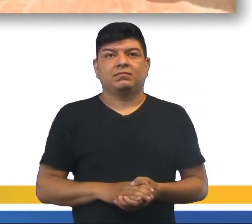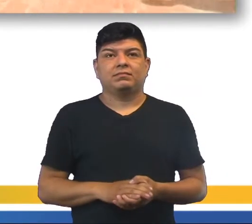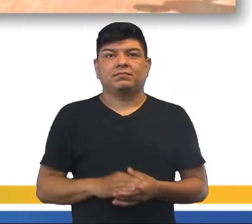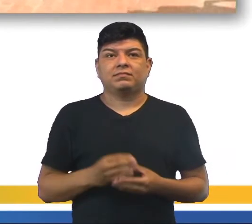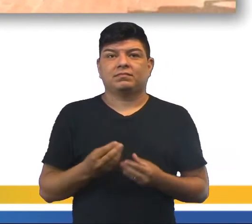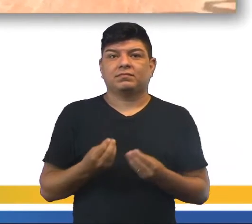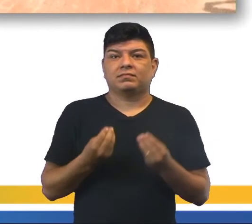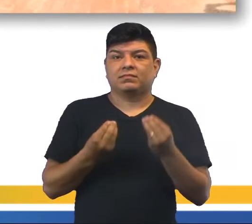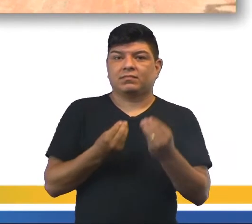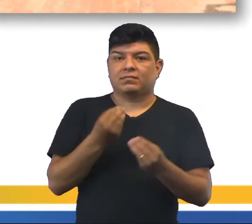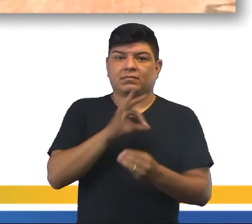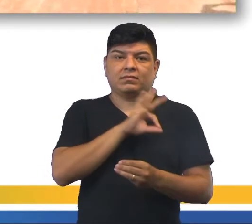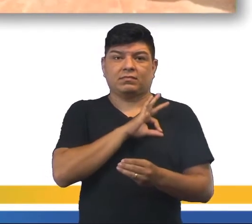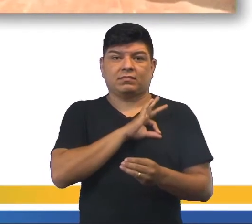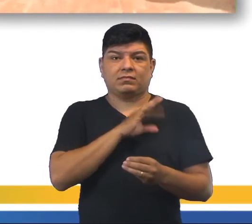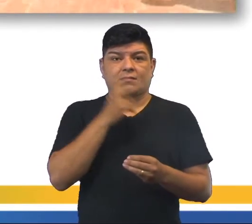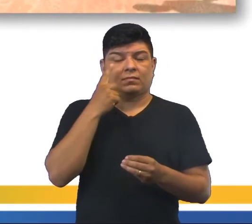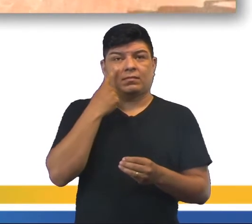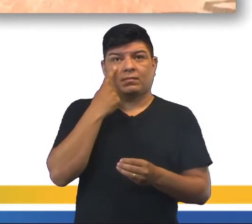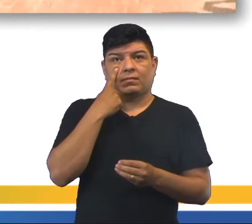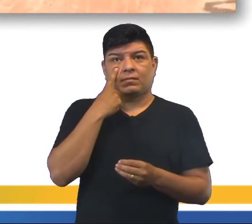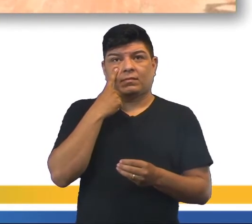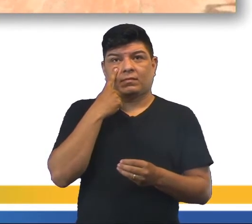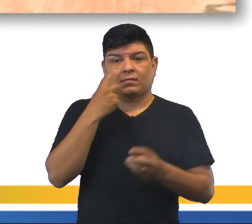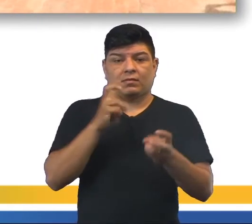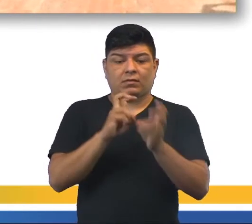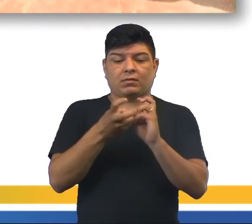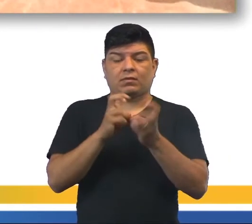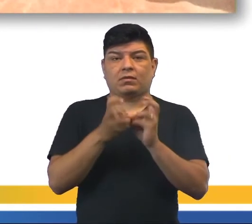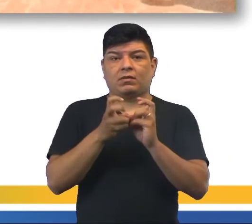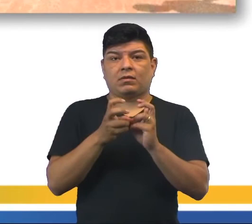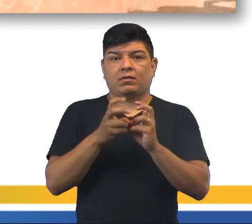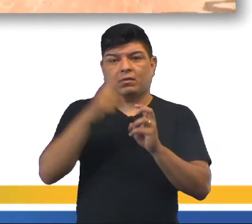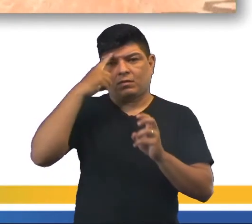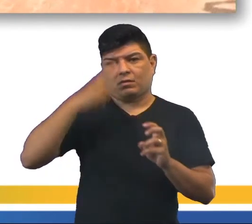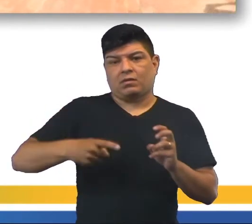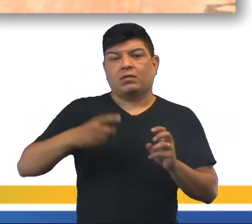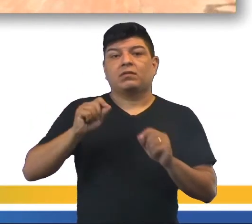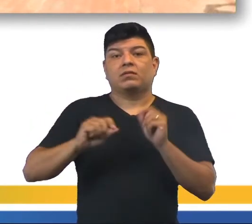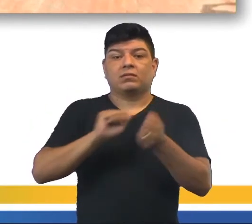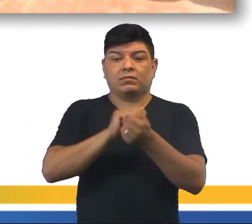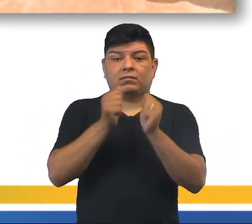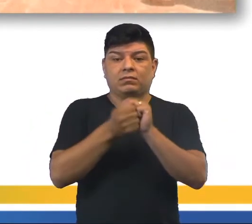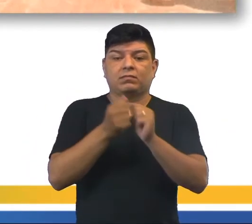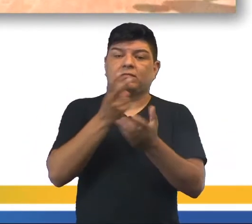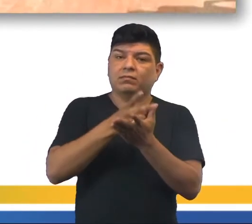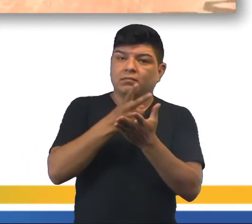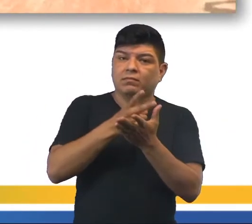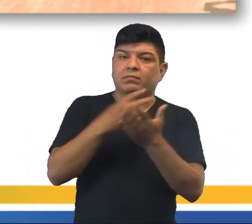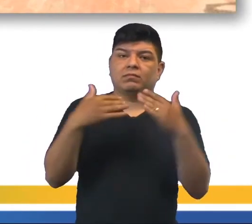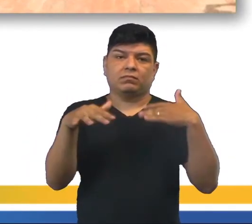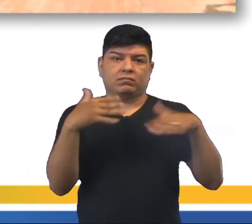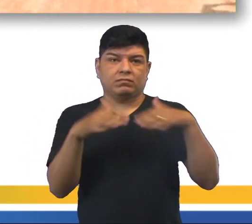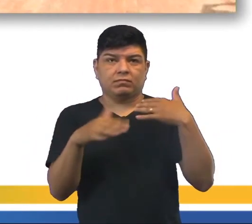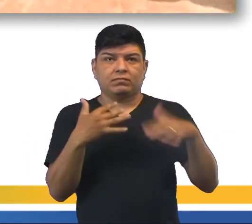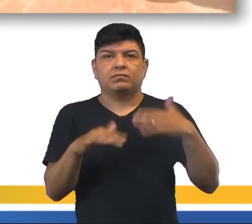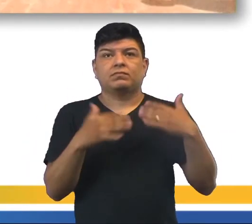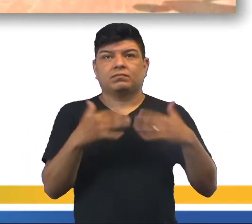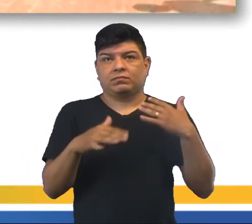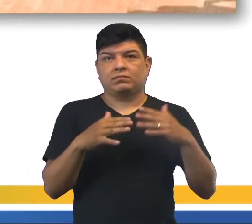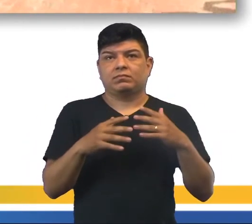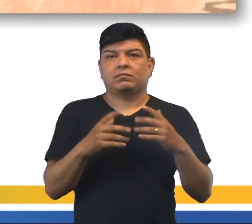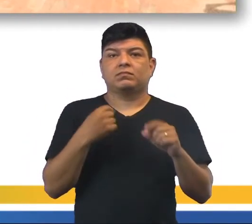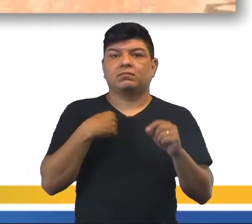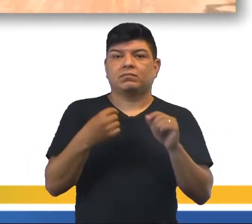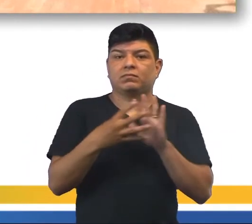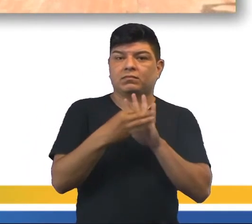a pressão policial, os capoeiristas foram obrigados a adaptar cada vez mais os seus movimentos ao ritmo